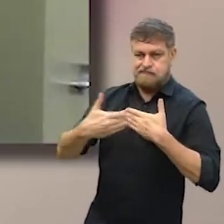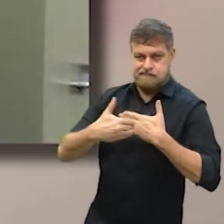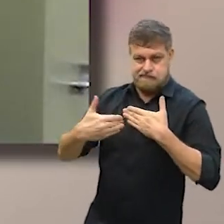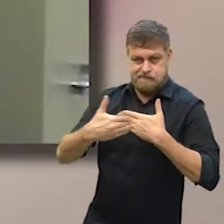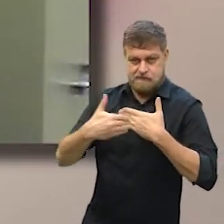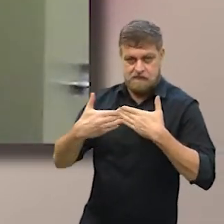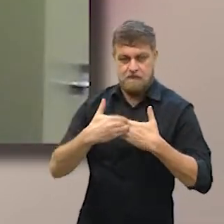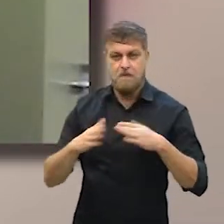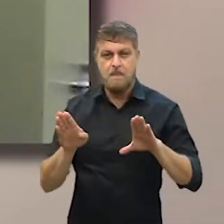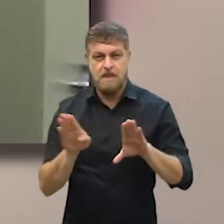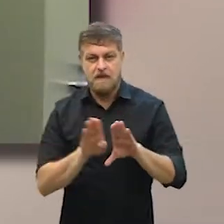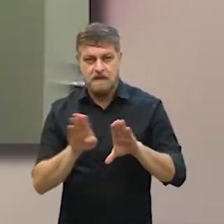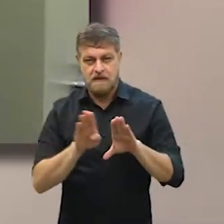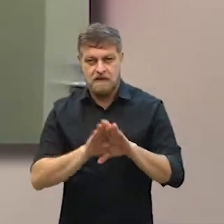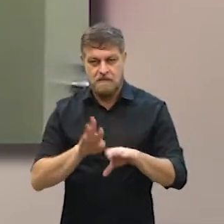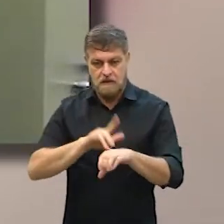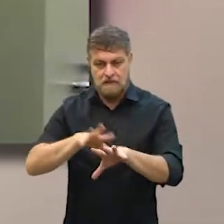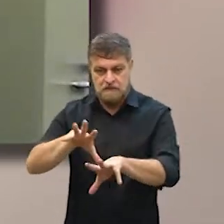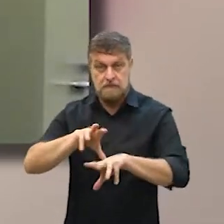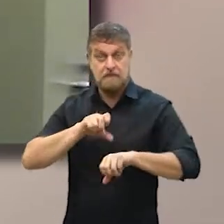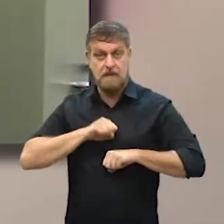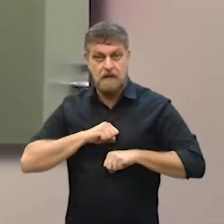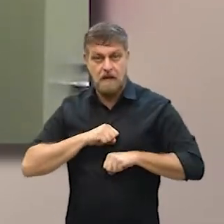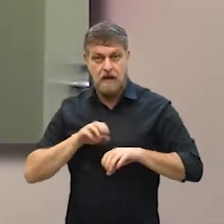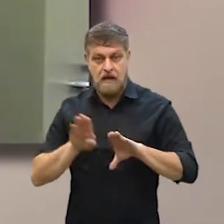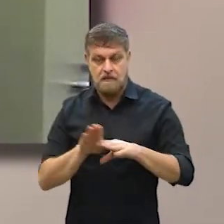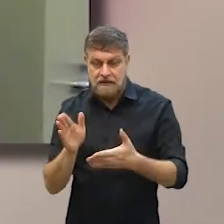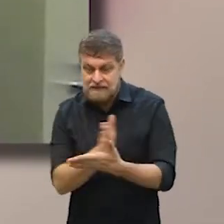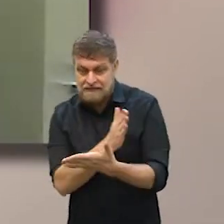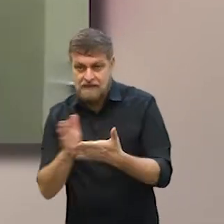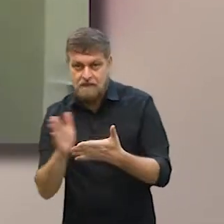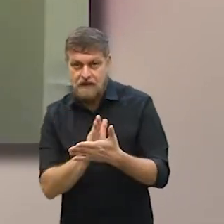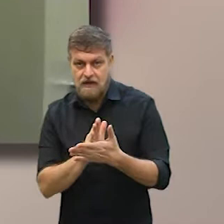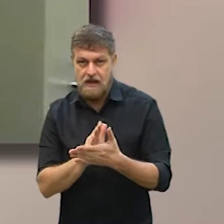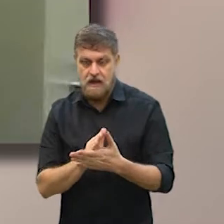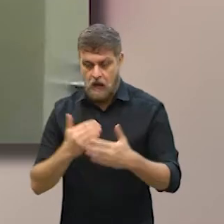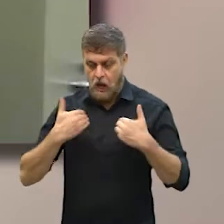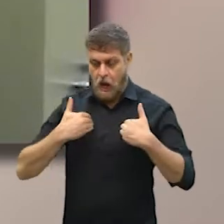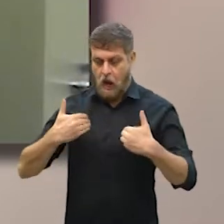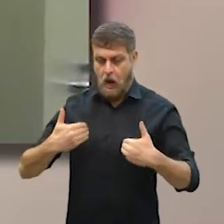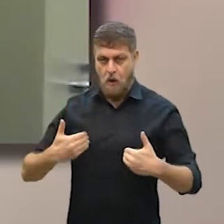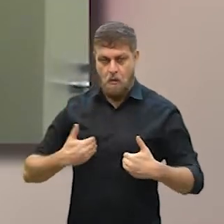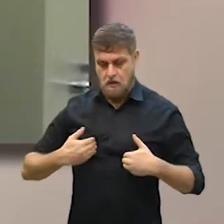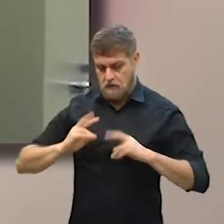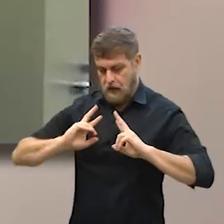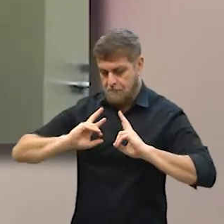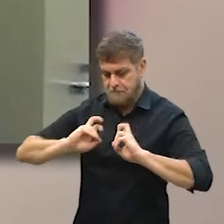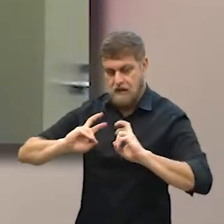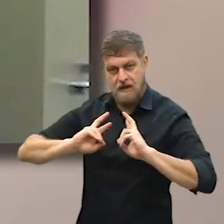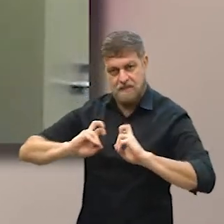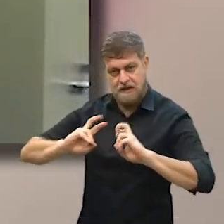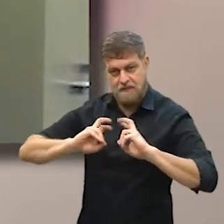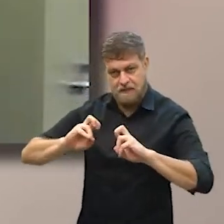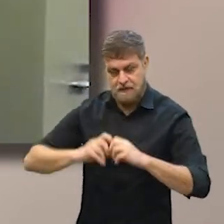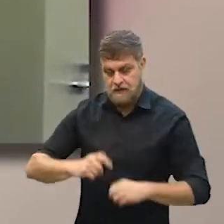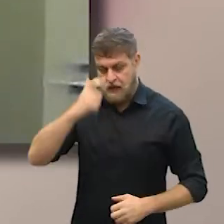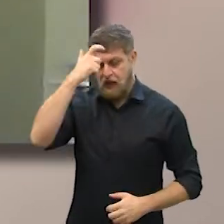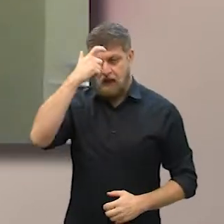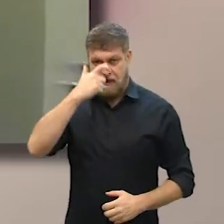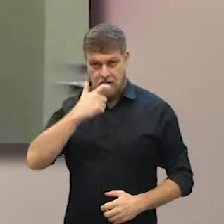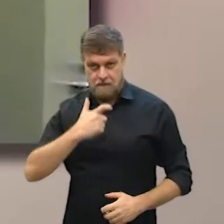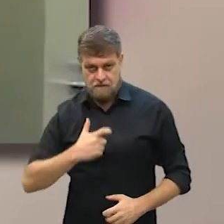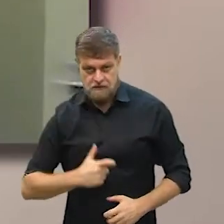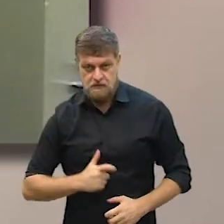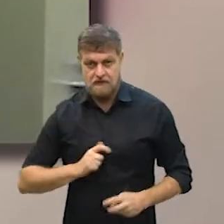invadir o nosso organismo causar infecção é aquilo que é próprio então aquilo que é da própria